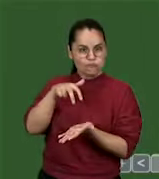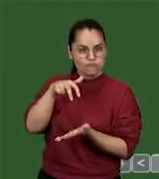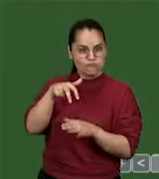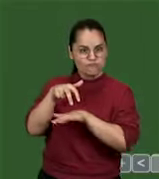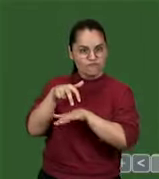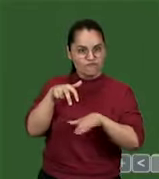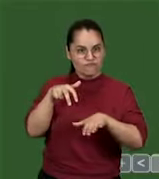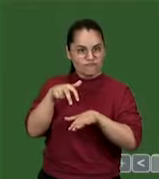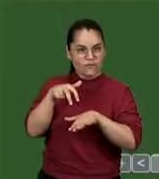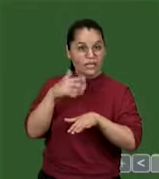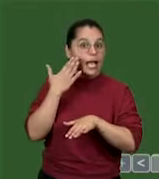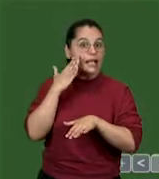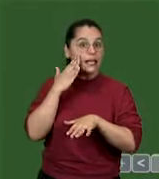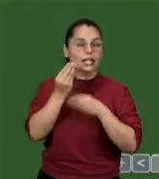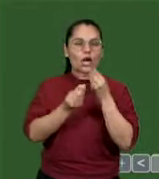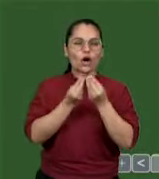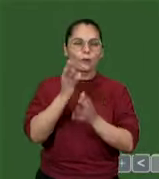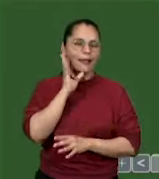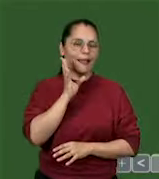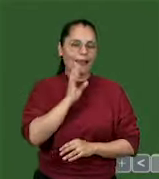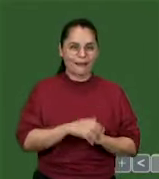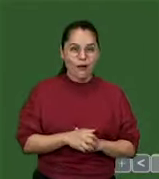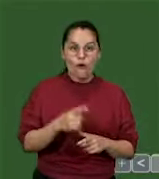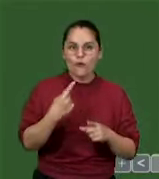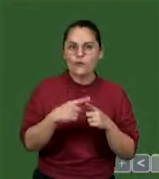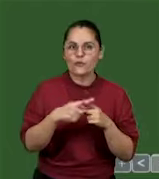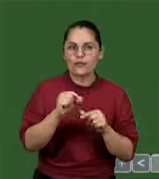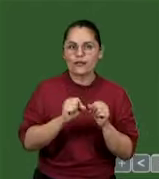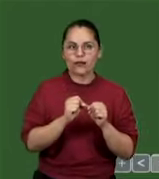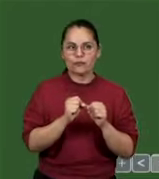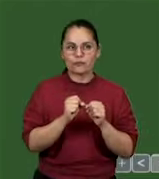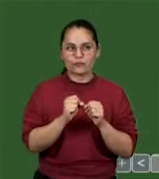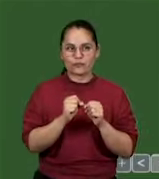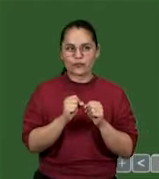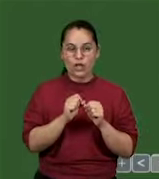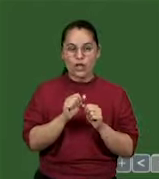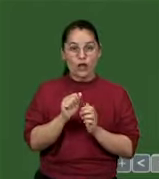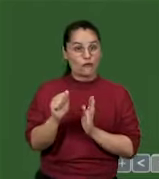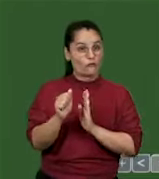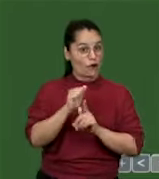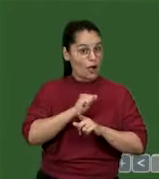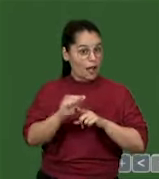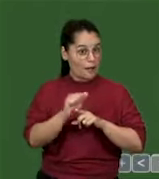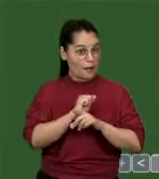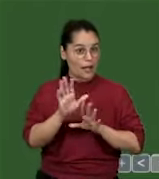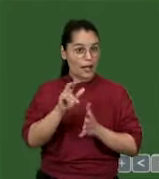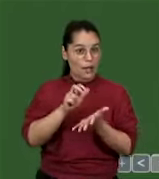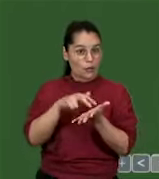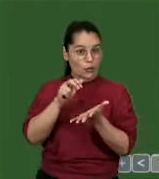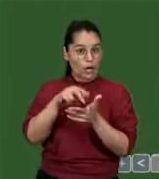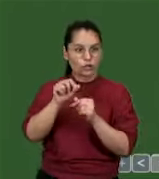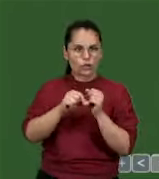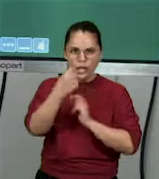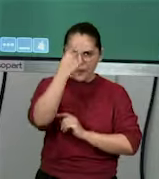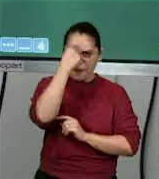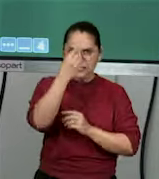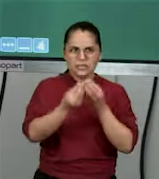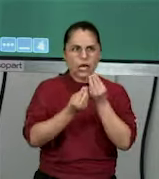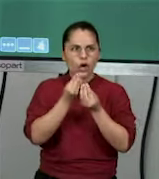Bem, entender tudo isso é muito legal. Sabe por quê? Vou desmanchar essa parte do personagem pulando aqui e vamos então pensar